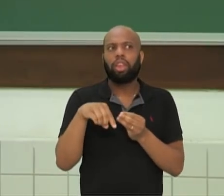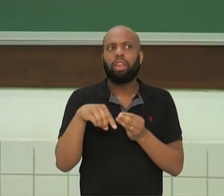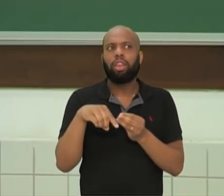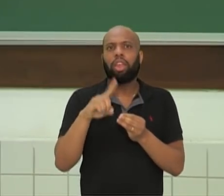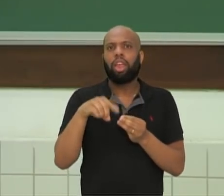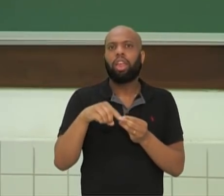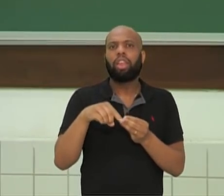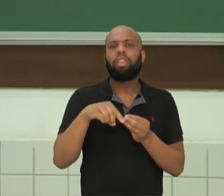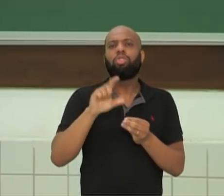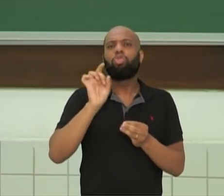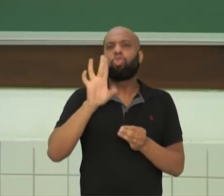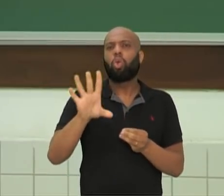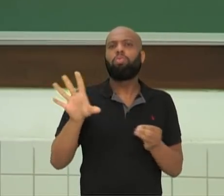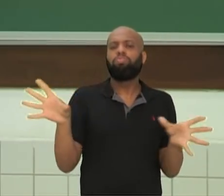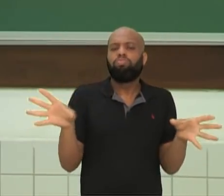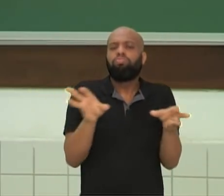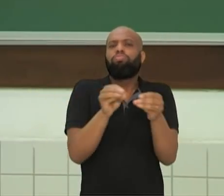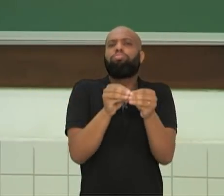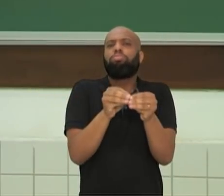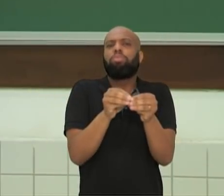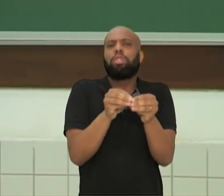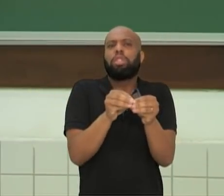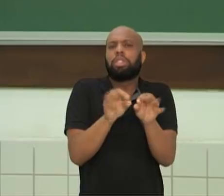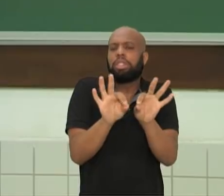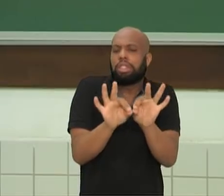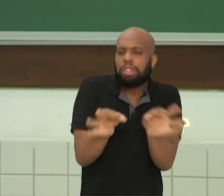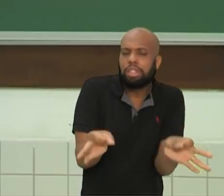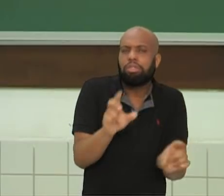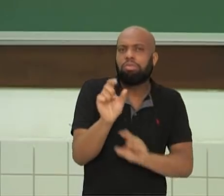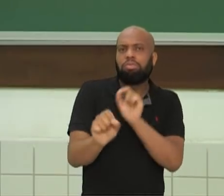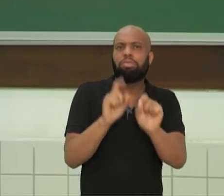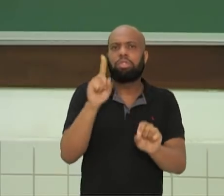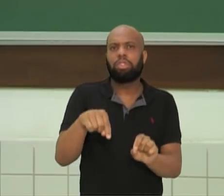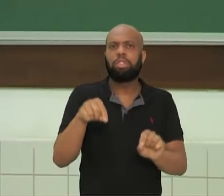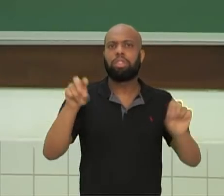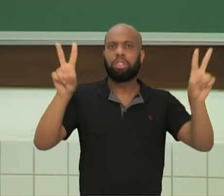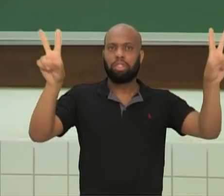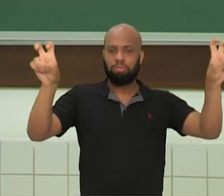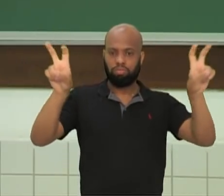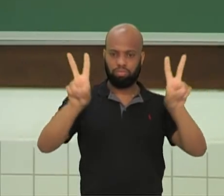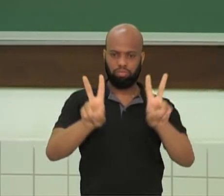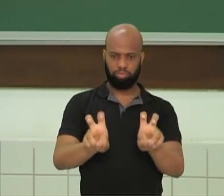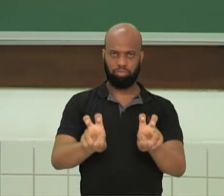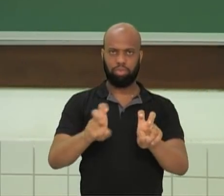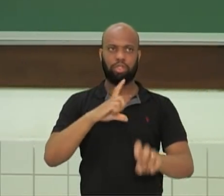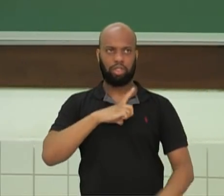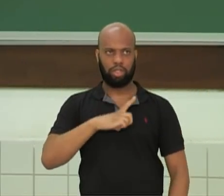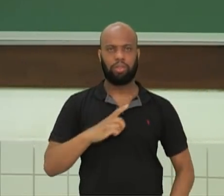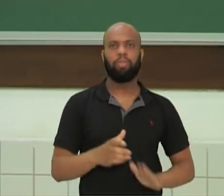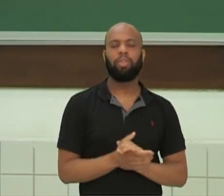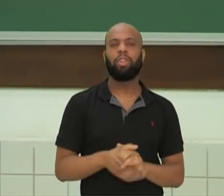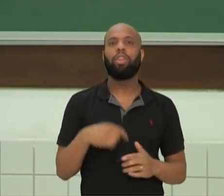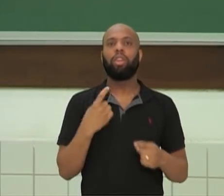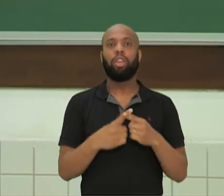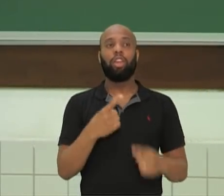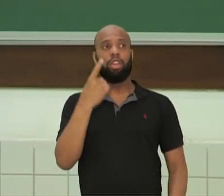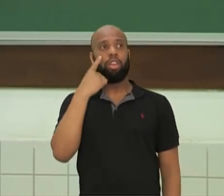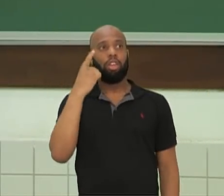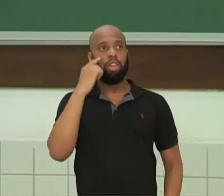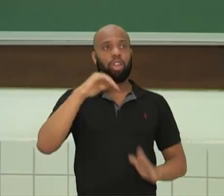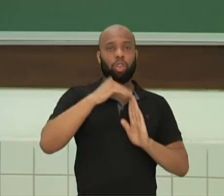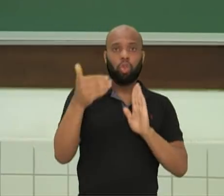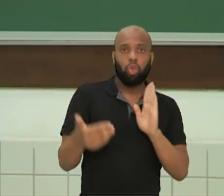uma sublinha, uma linha fina, que chamamos de subtítulo, ok? Então, veja,